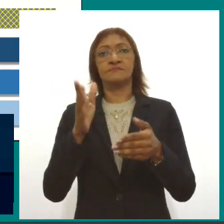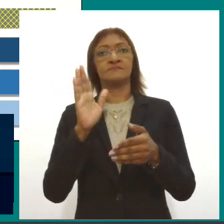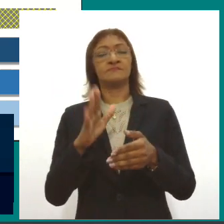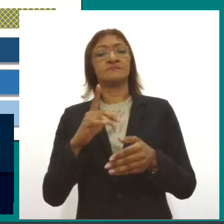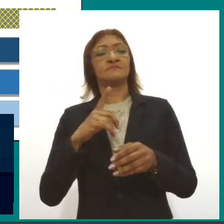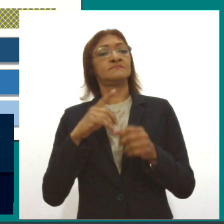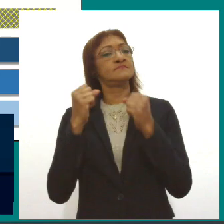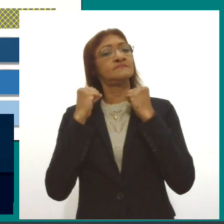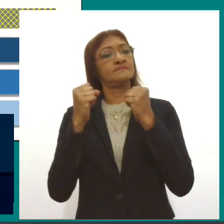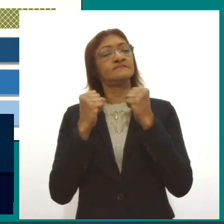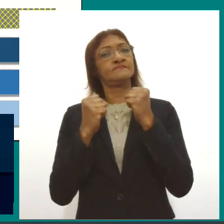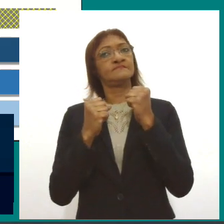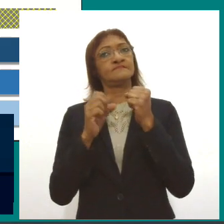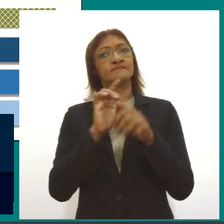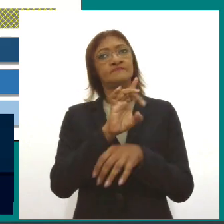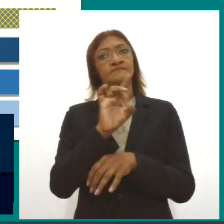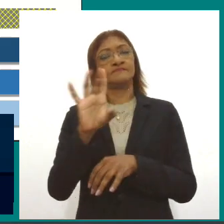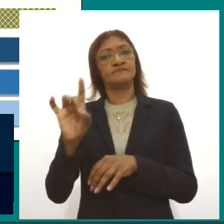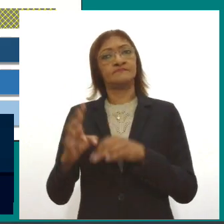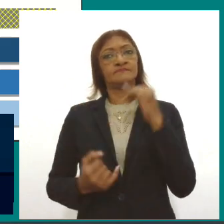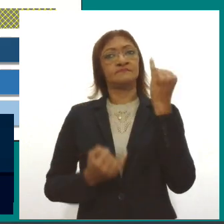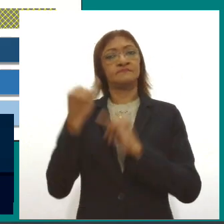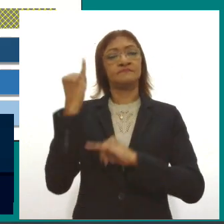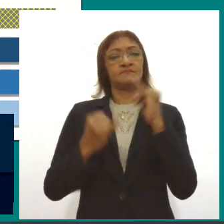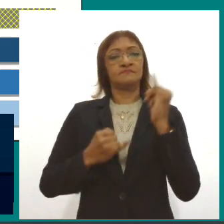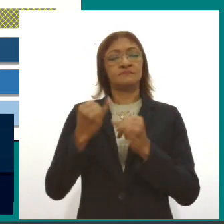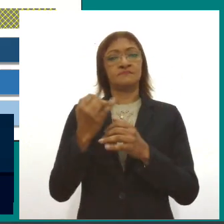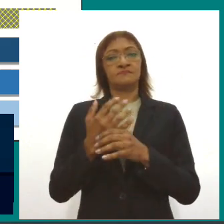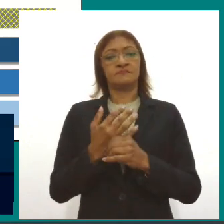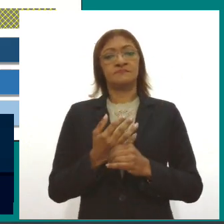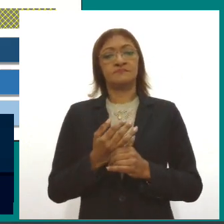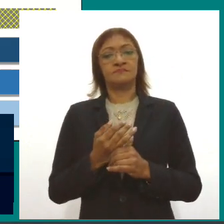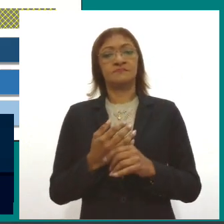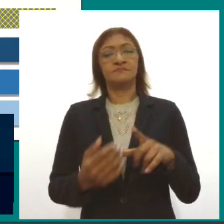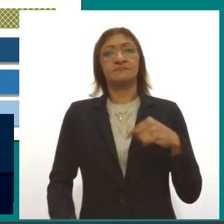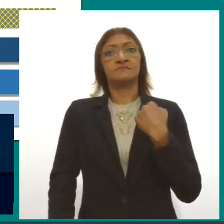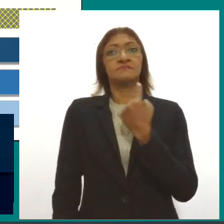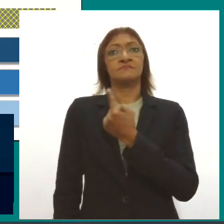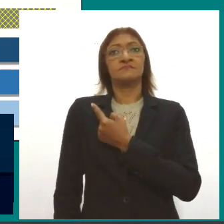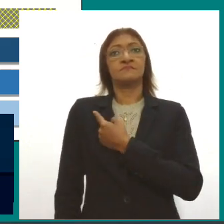fortalecimento institucional, né, para